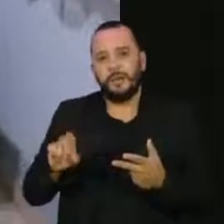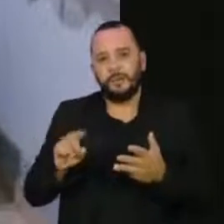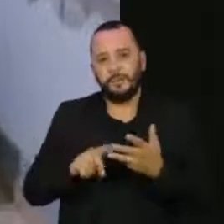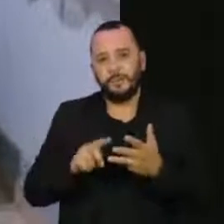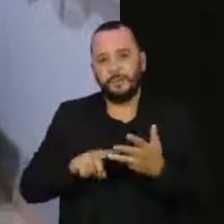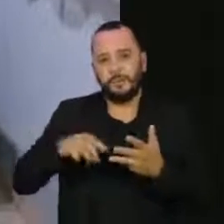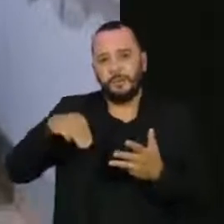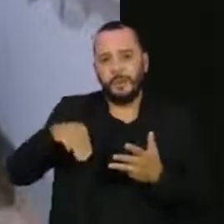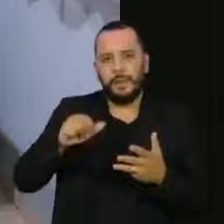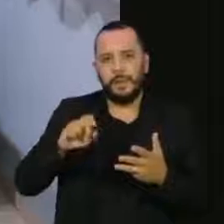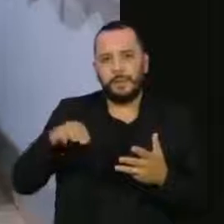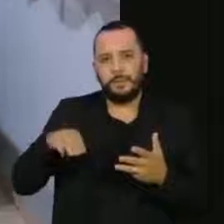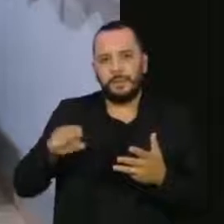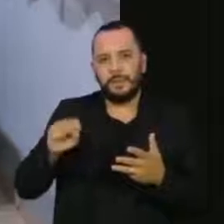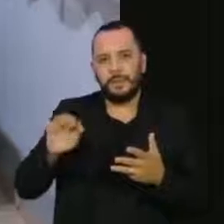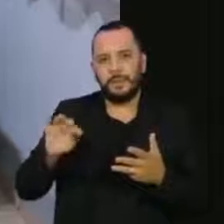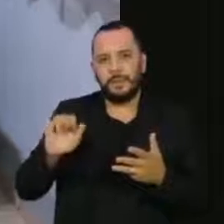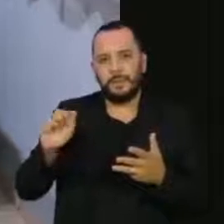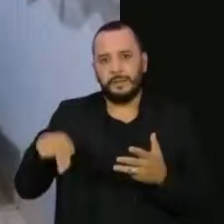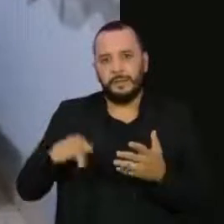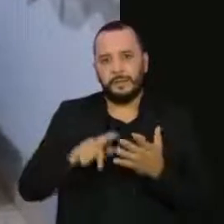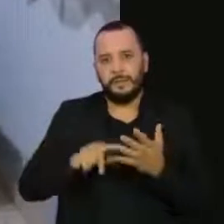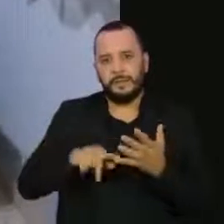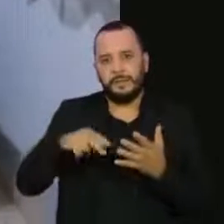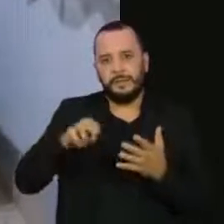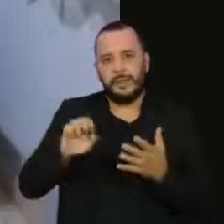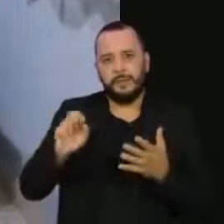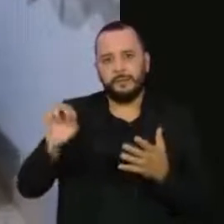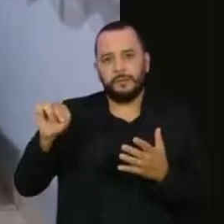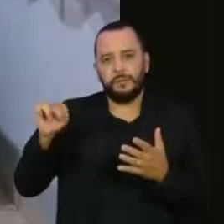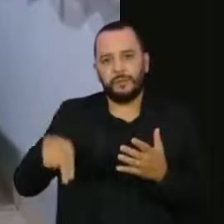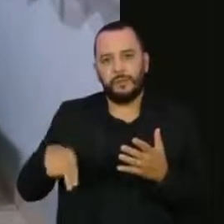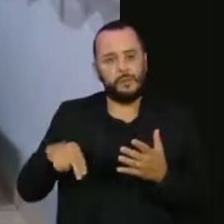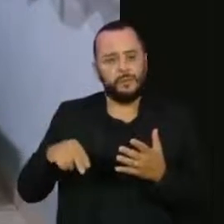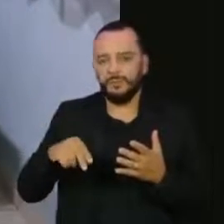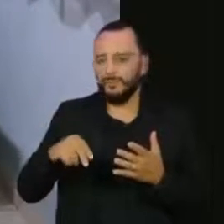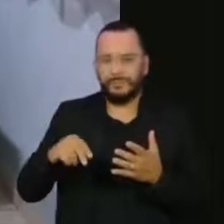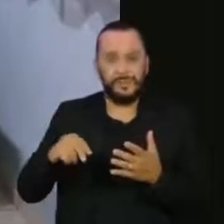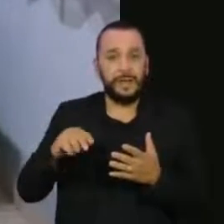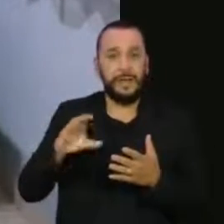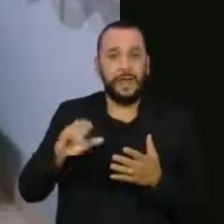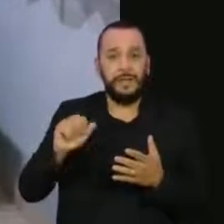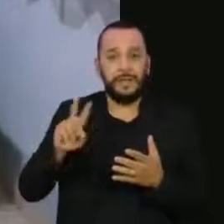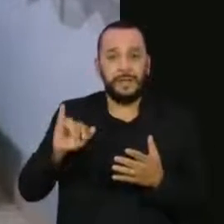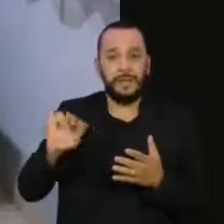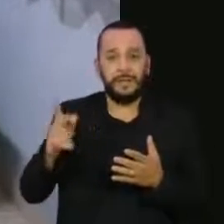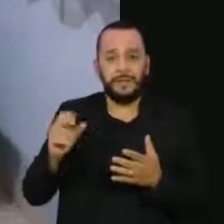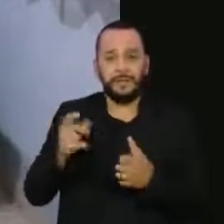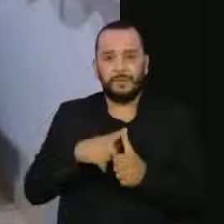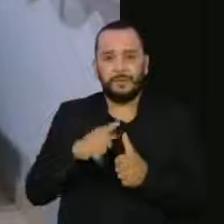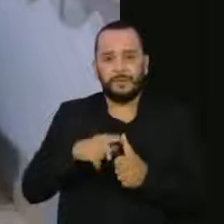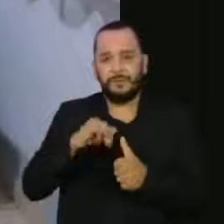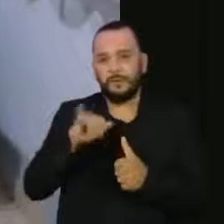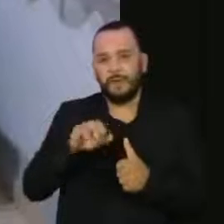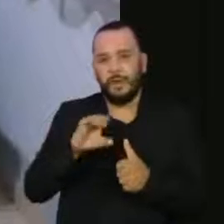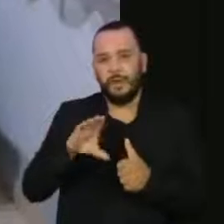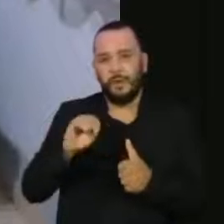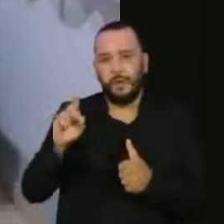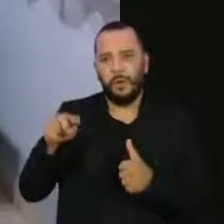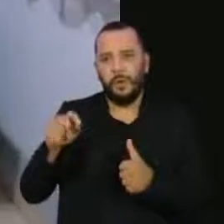Satã, Nelson Cavaquinho já passava por ali, morou ali na Joaquim Silva, Jacó do Bandolim.